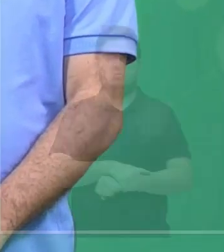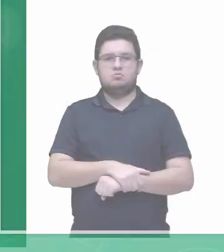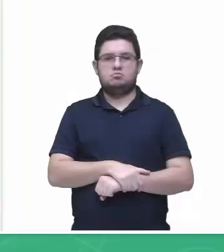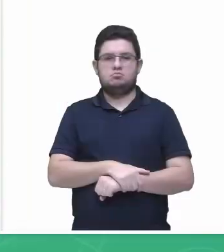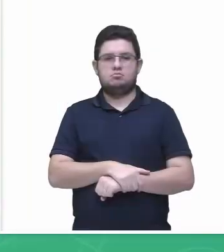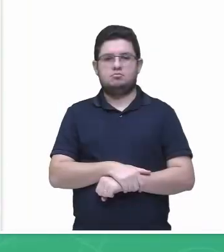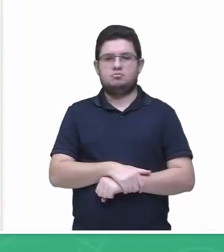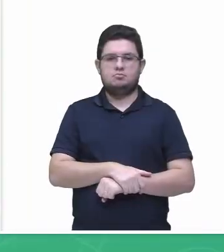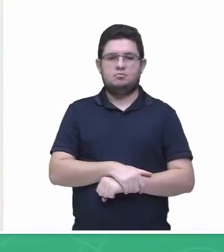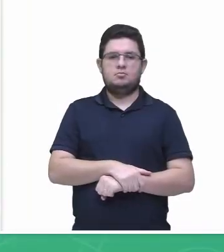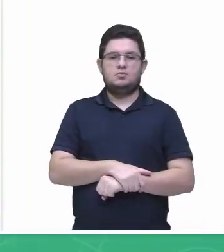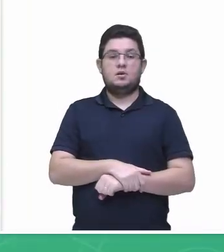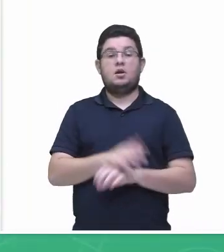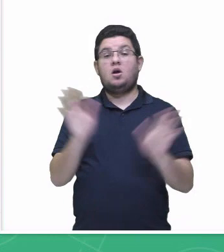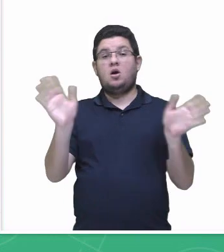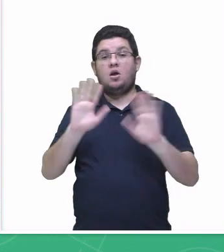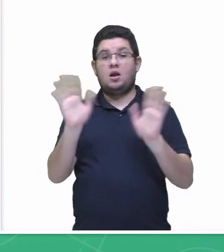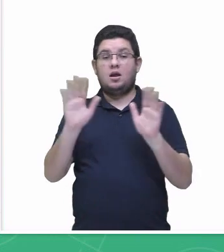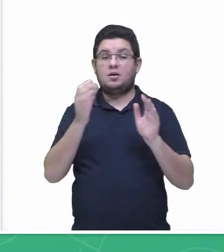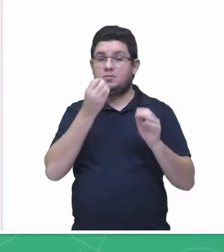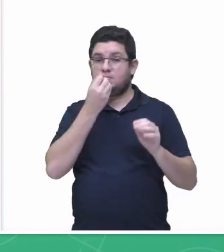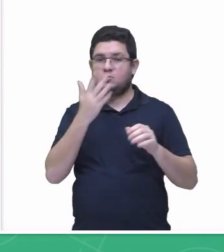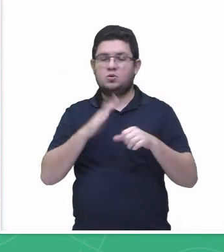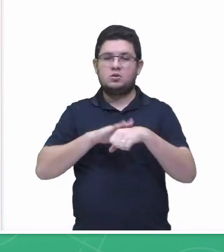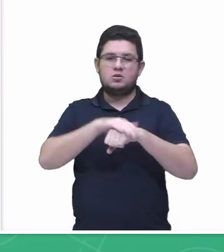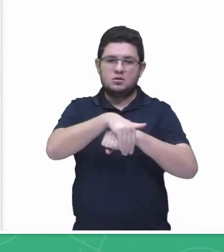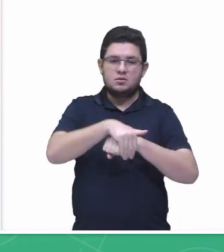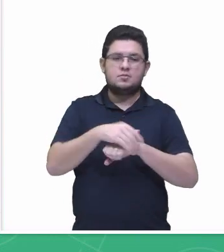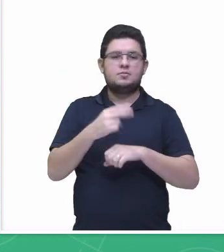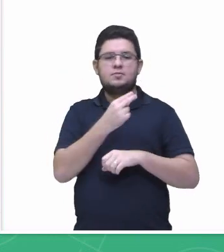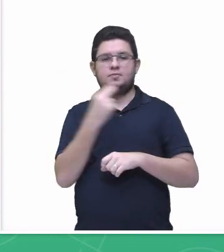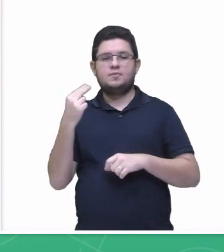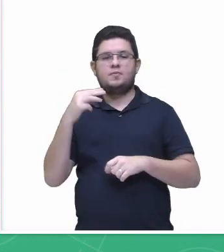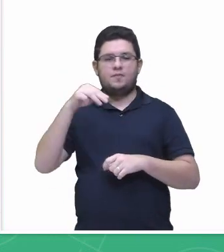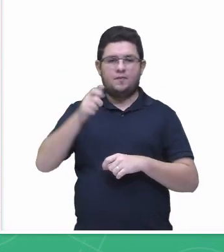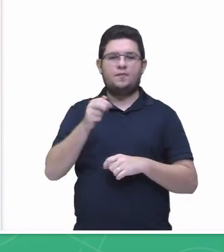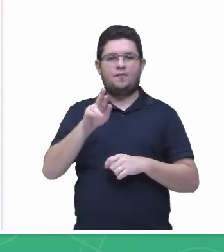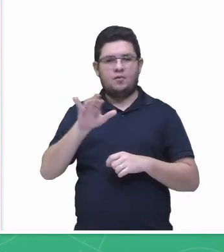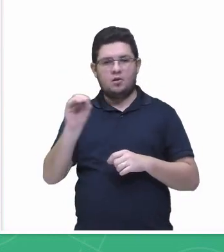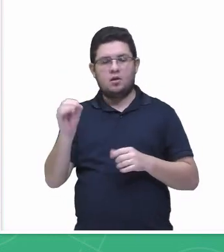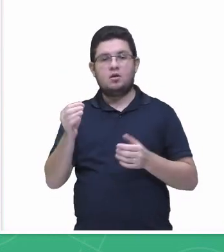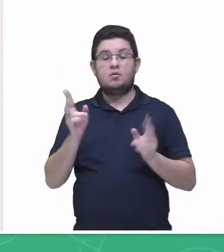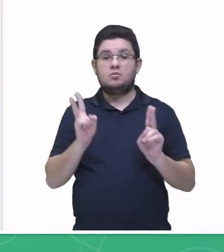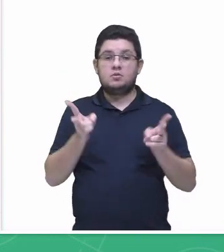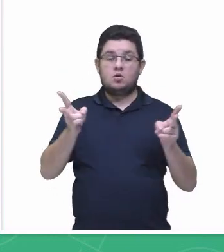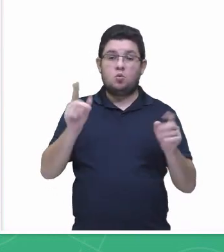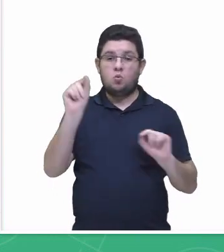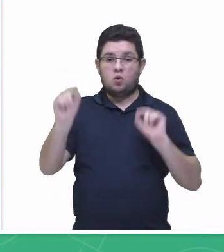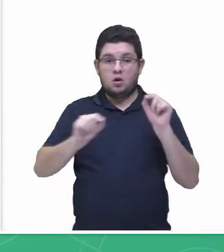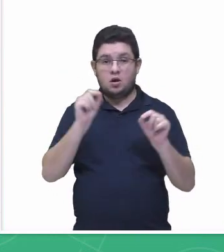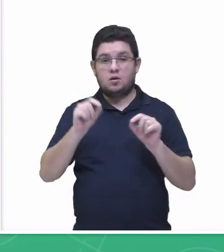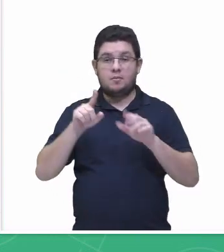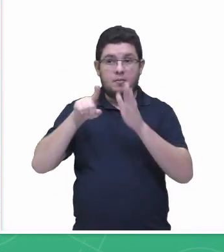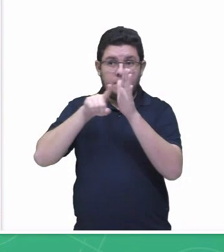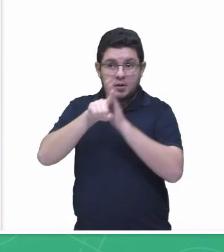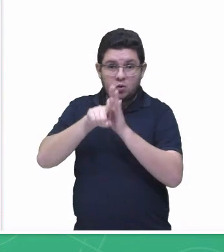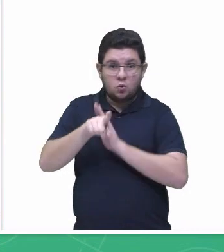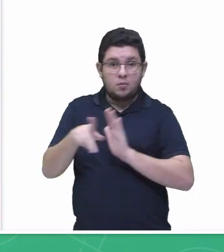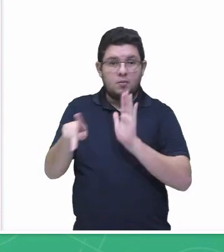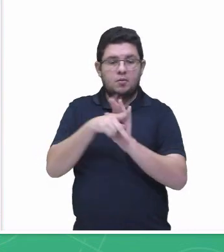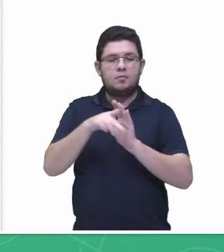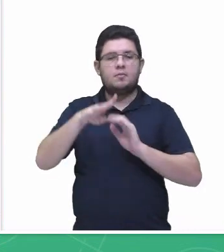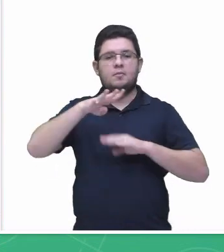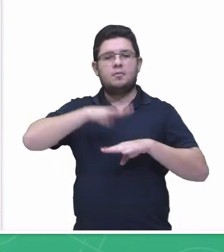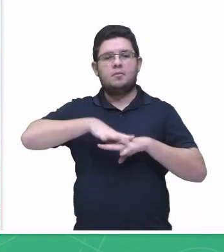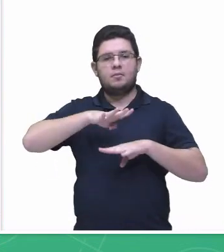Olá pessoal, muito boa noite a todos, eu sou o professor Mário André e vamos dar continuidade ao nosso exercitando com as questões de matemática. Acompanhe comigo